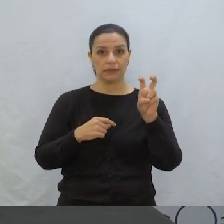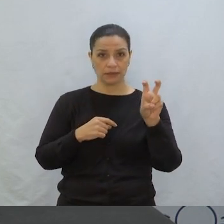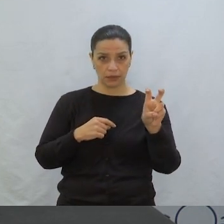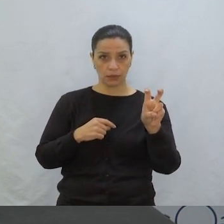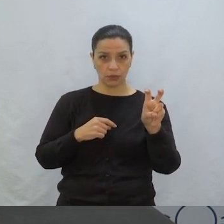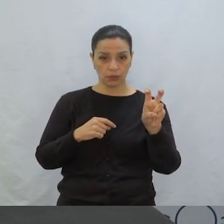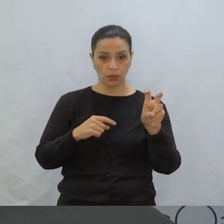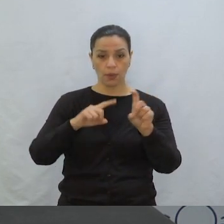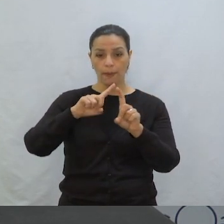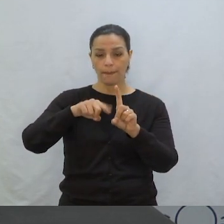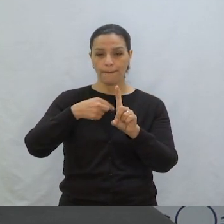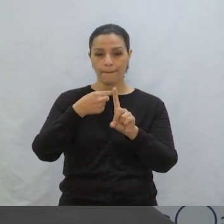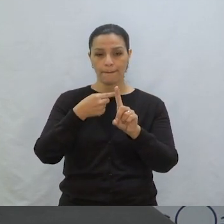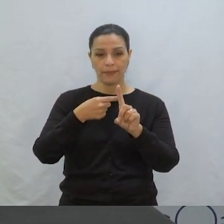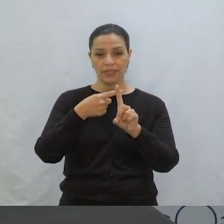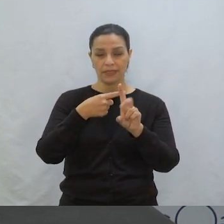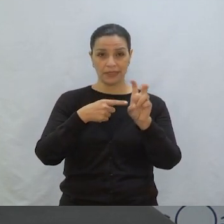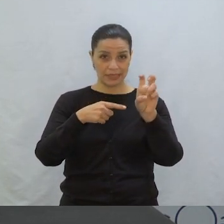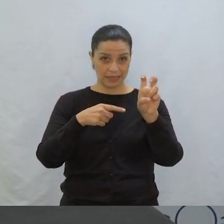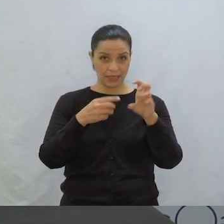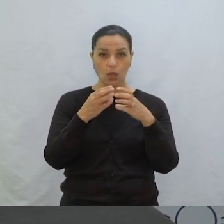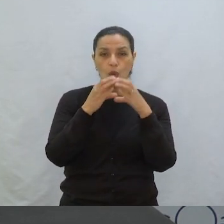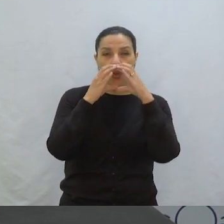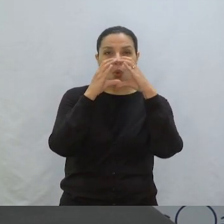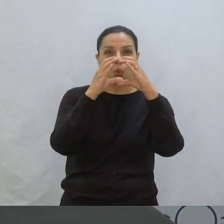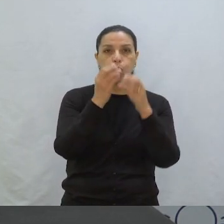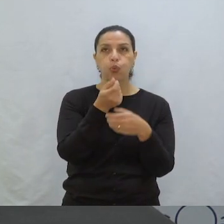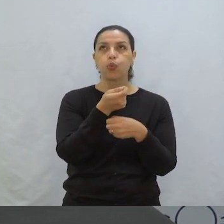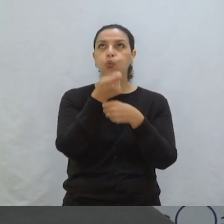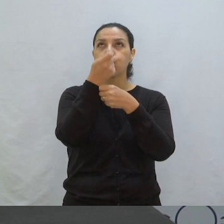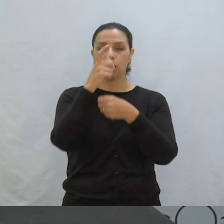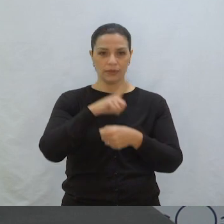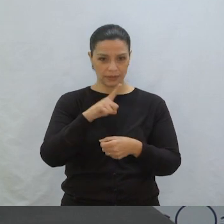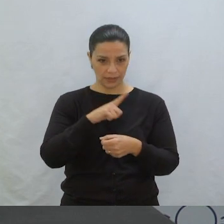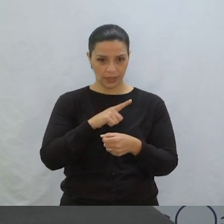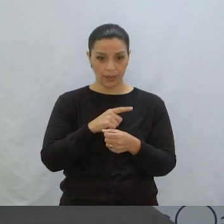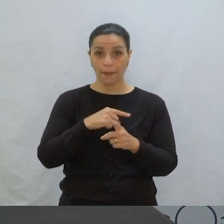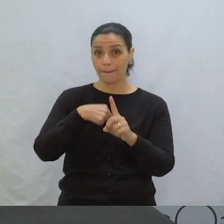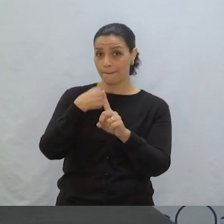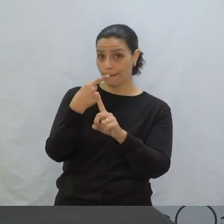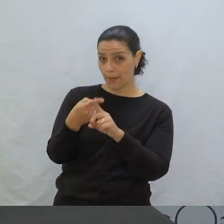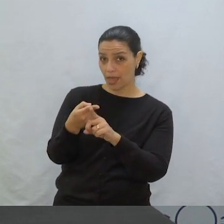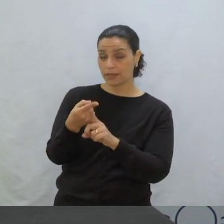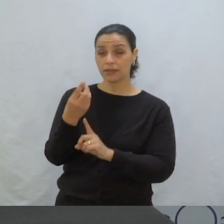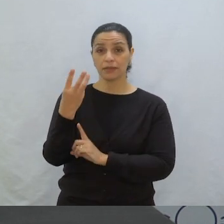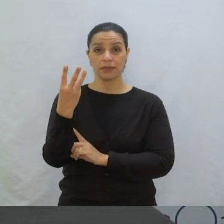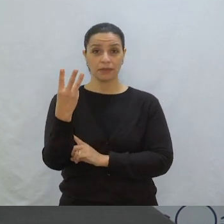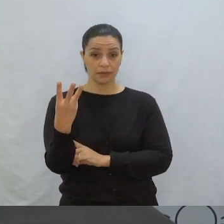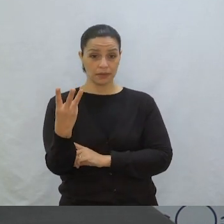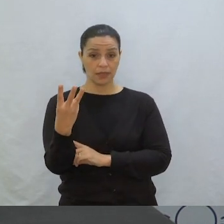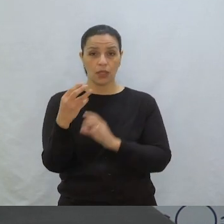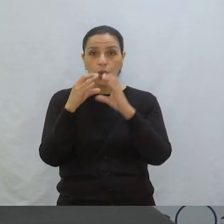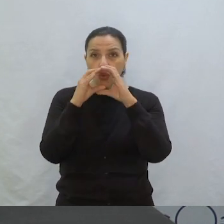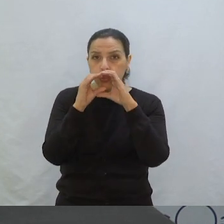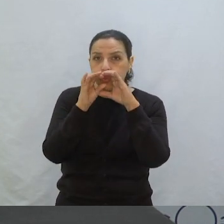aqui. 5. Ó, nós temos 5 balões aqui.